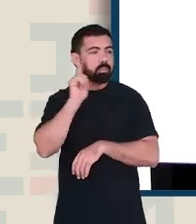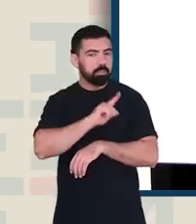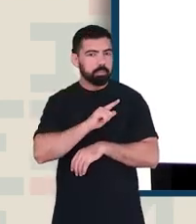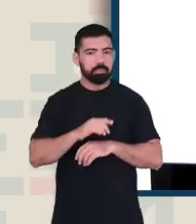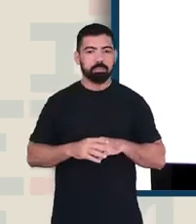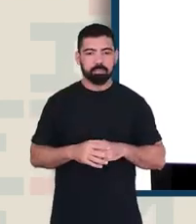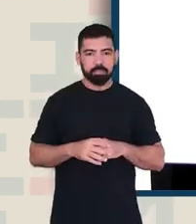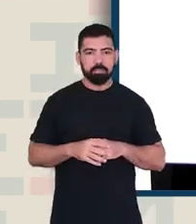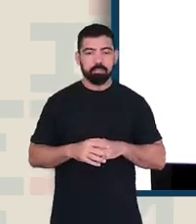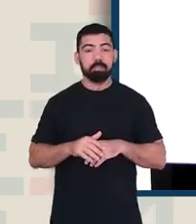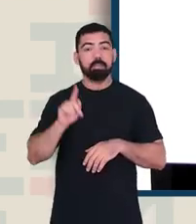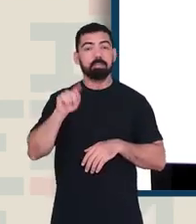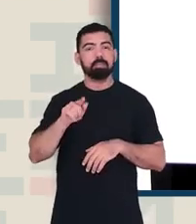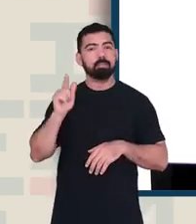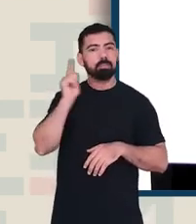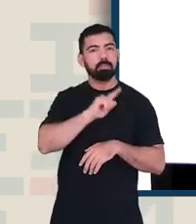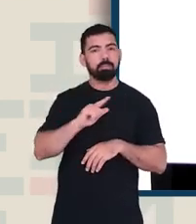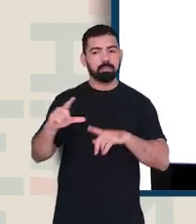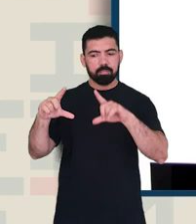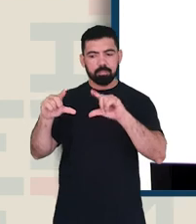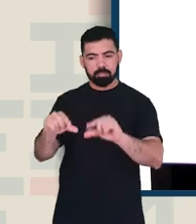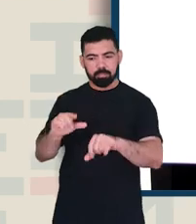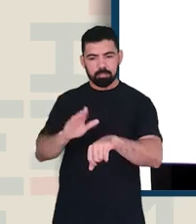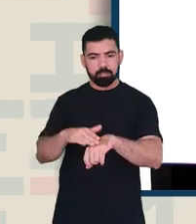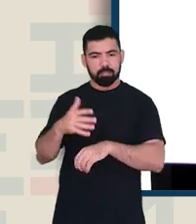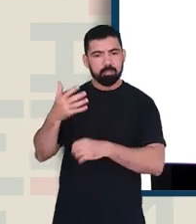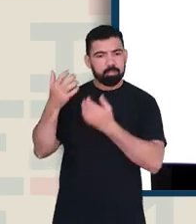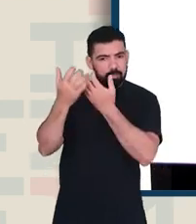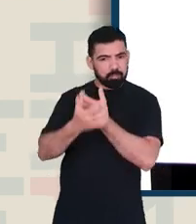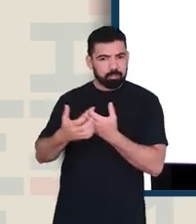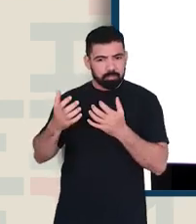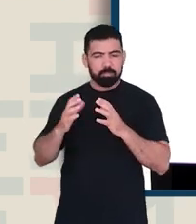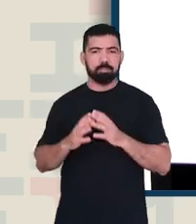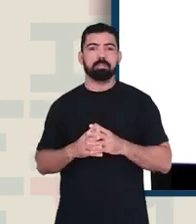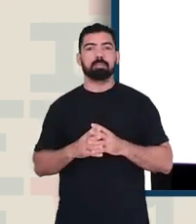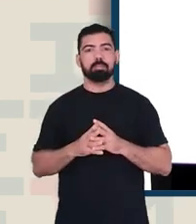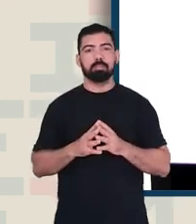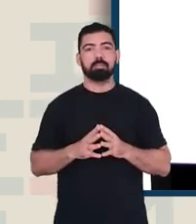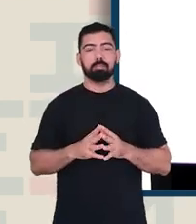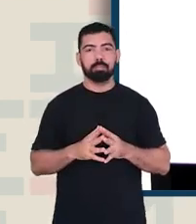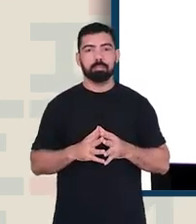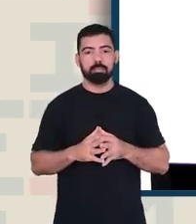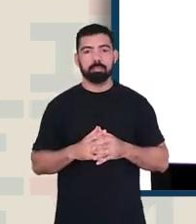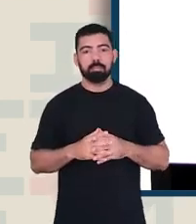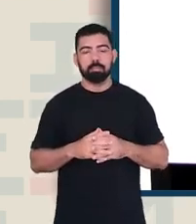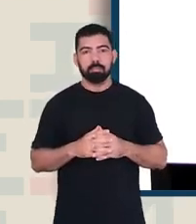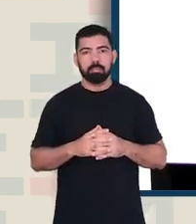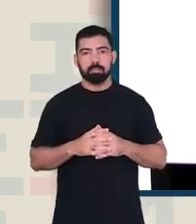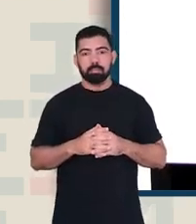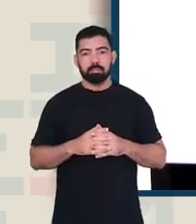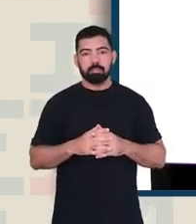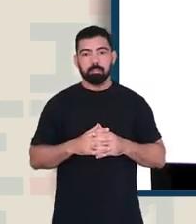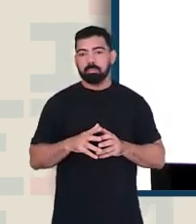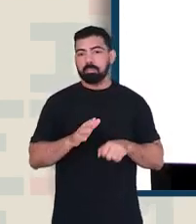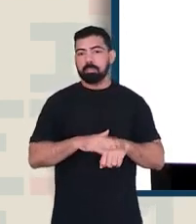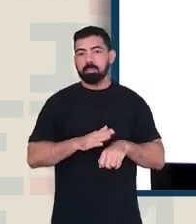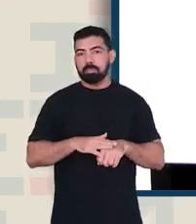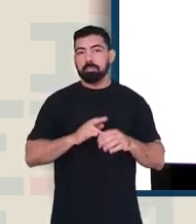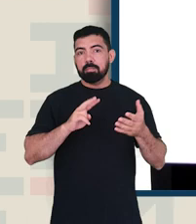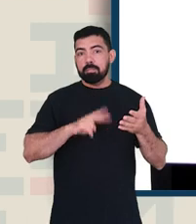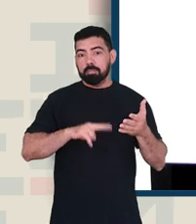escuta que se reduz ao próprio som, ou seja, escuta reduzida. Vamos ler um